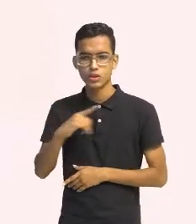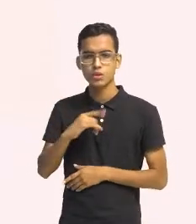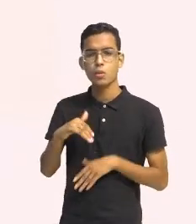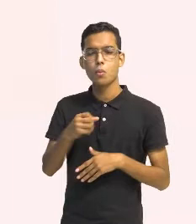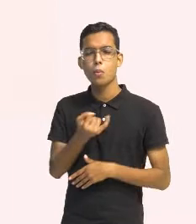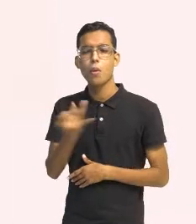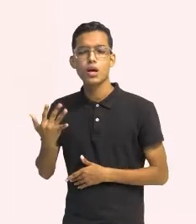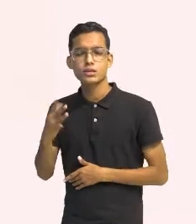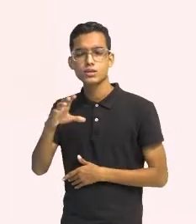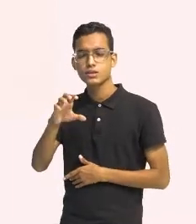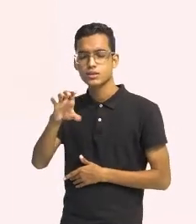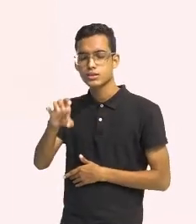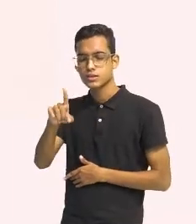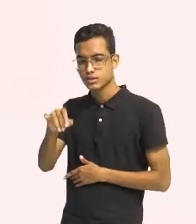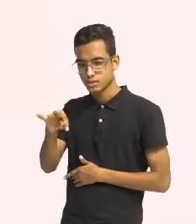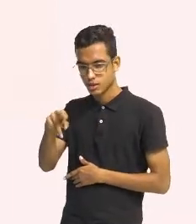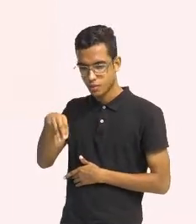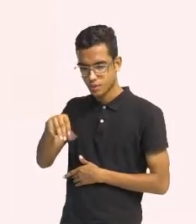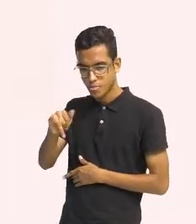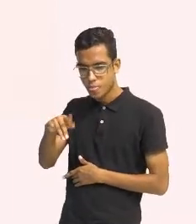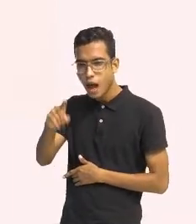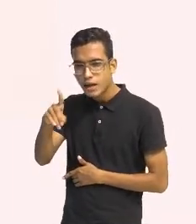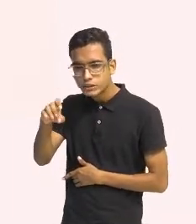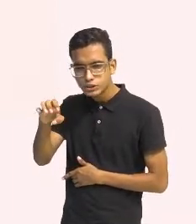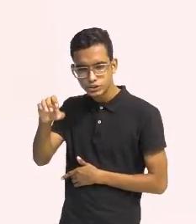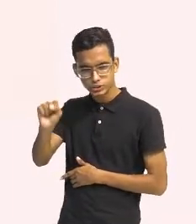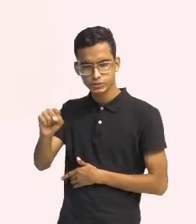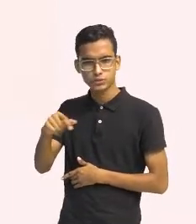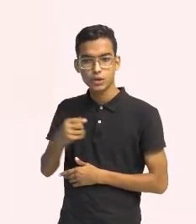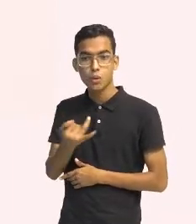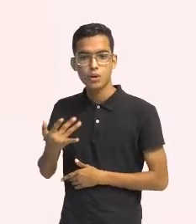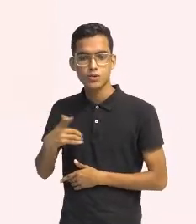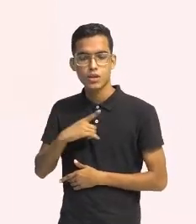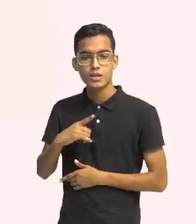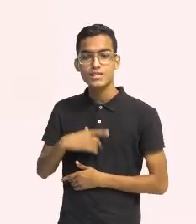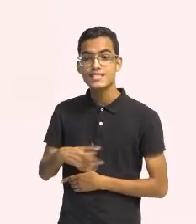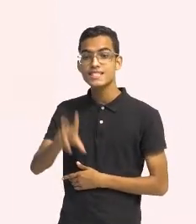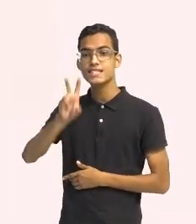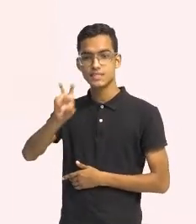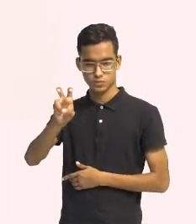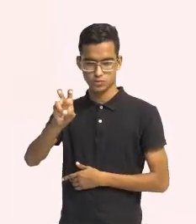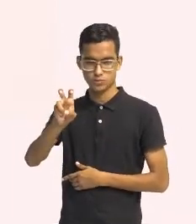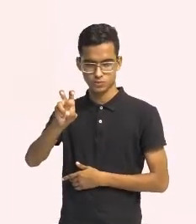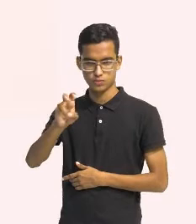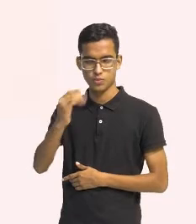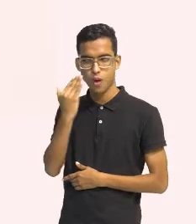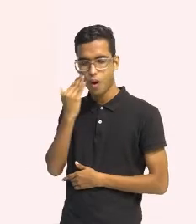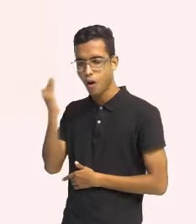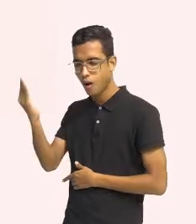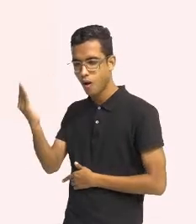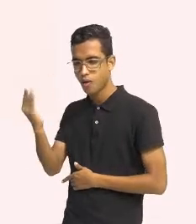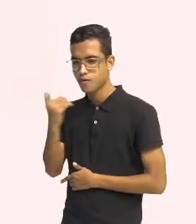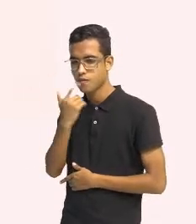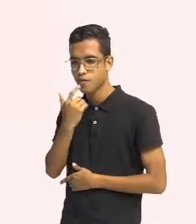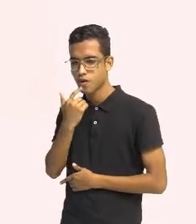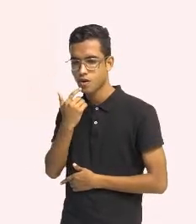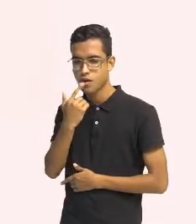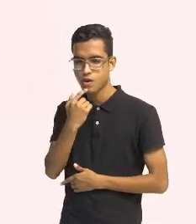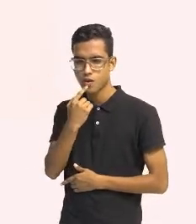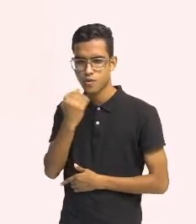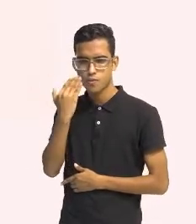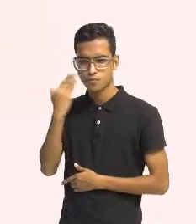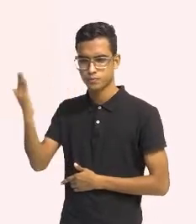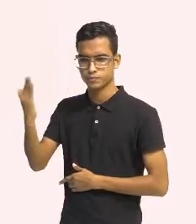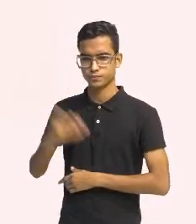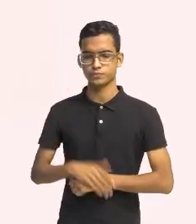2, 3, 4, 5, né? 5 extremidades. E outra característica é que a gente tem que ter pelo menos